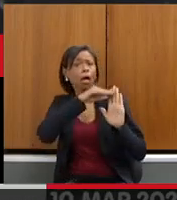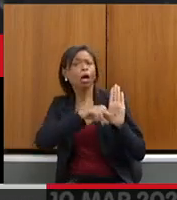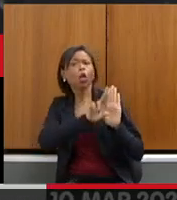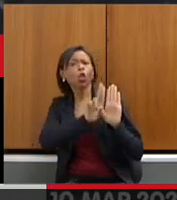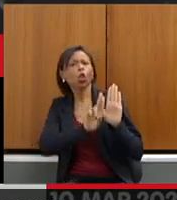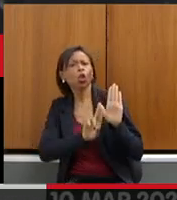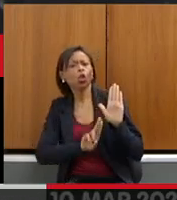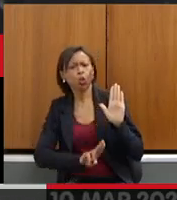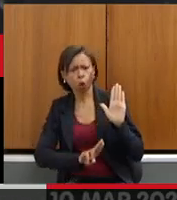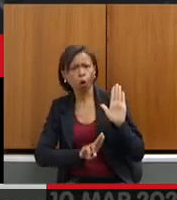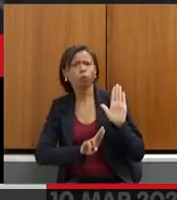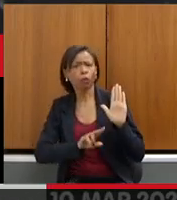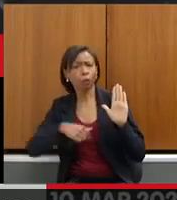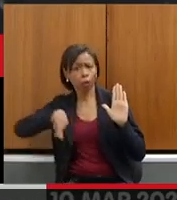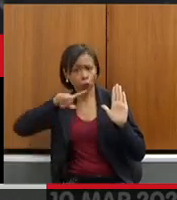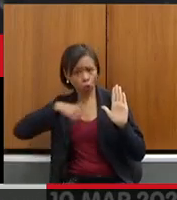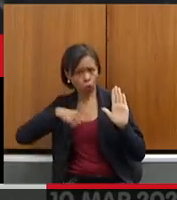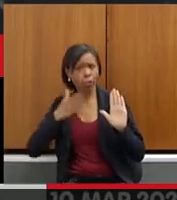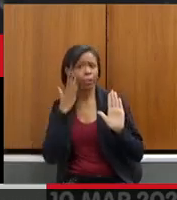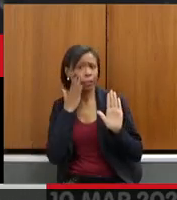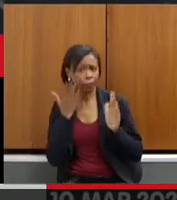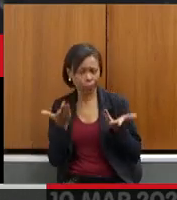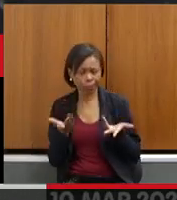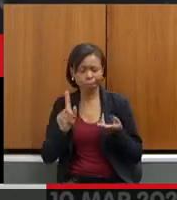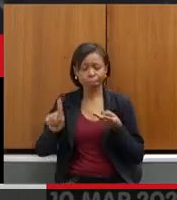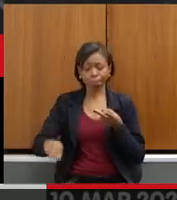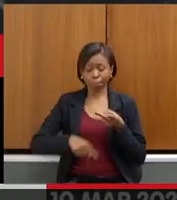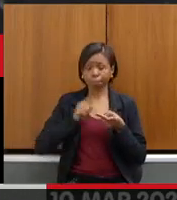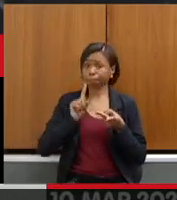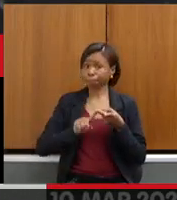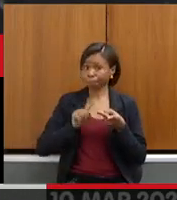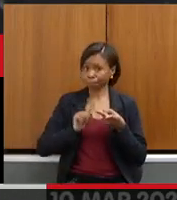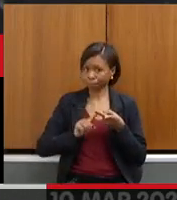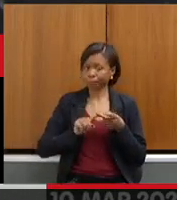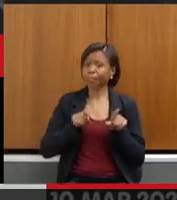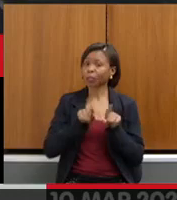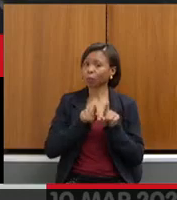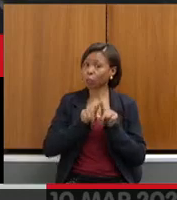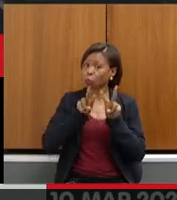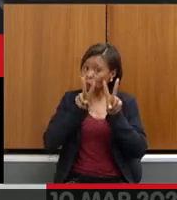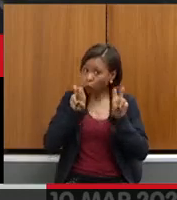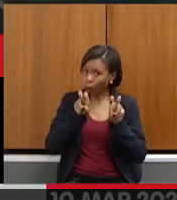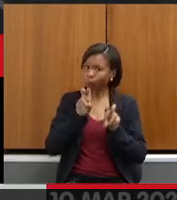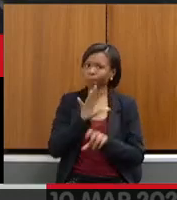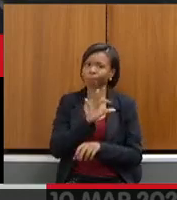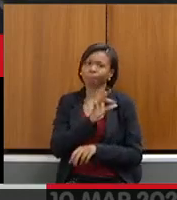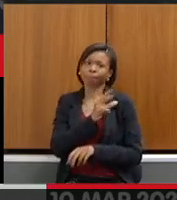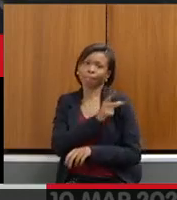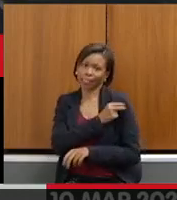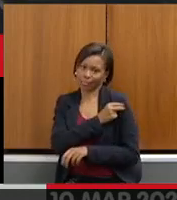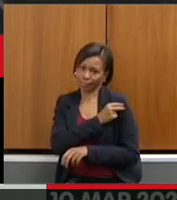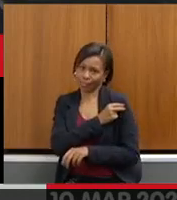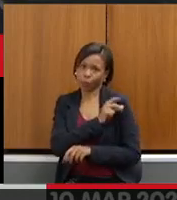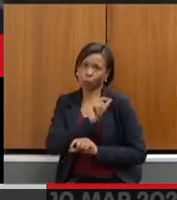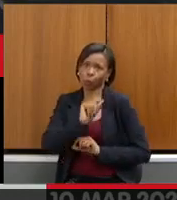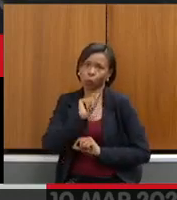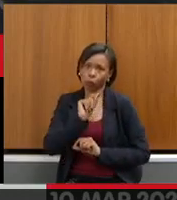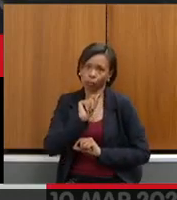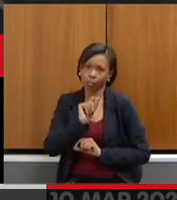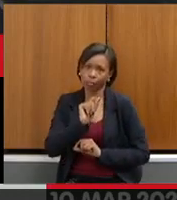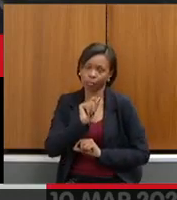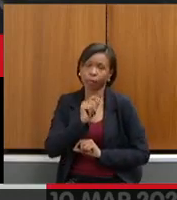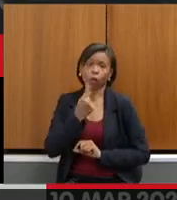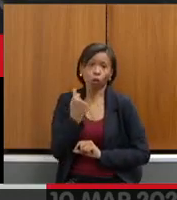conhecimento dessa secretaria segunda questão também ligada as vacinas secretários nós temos uma das mais